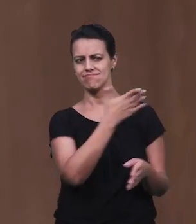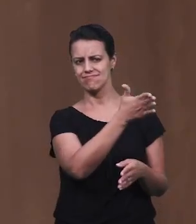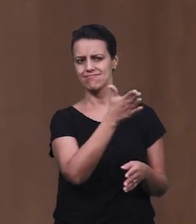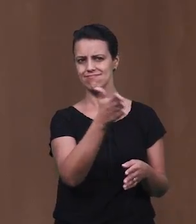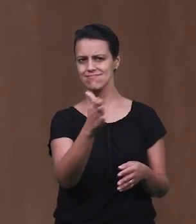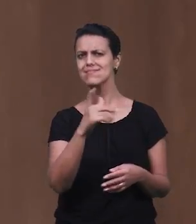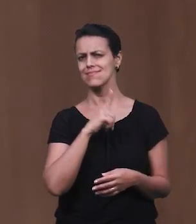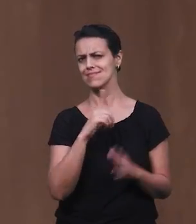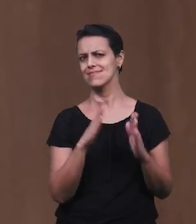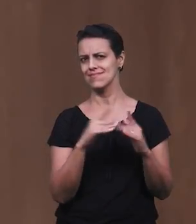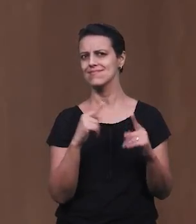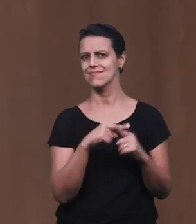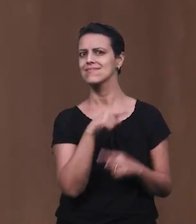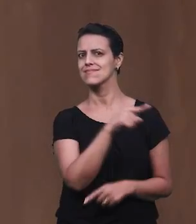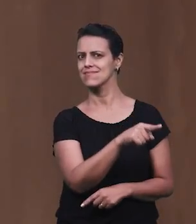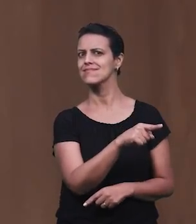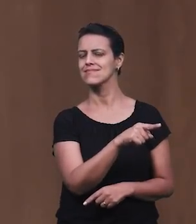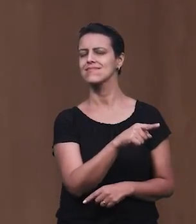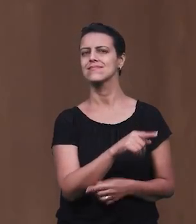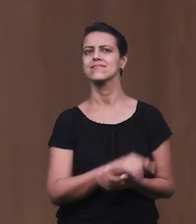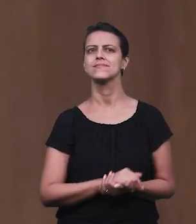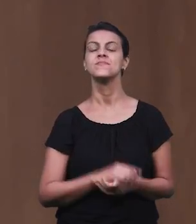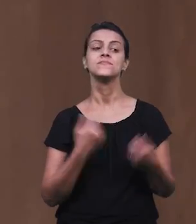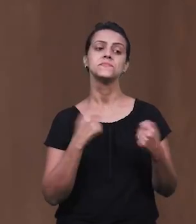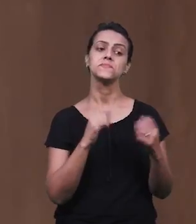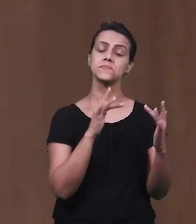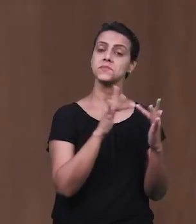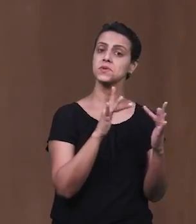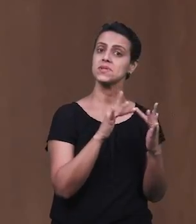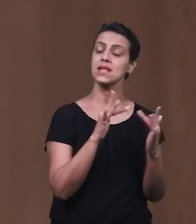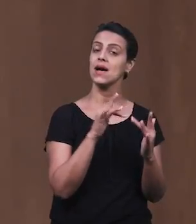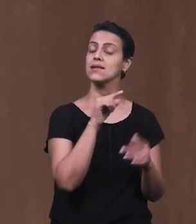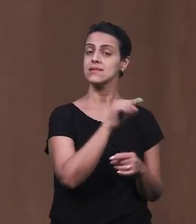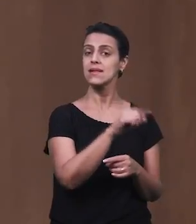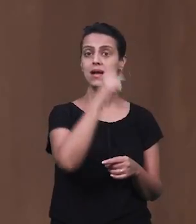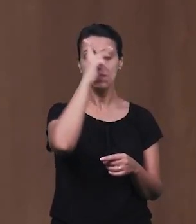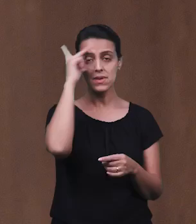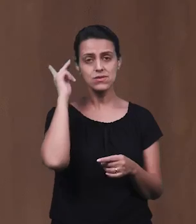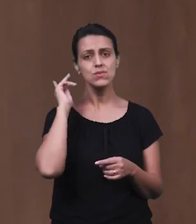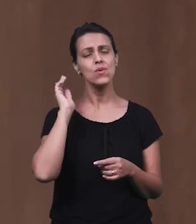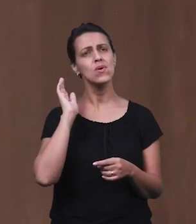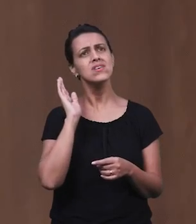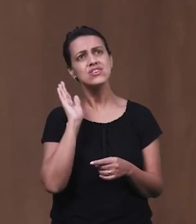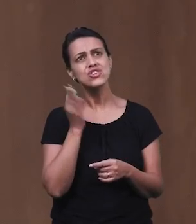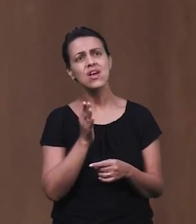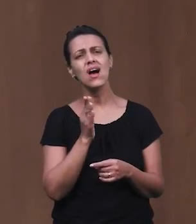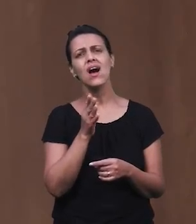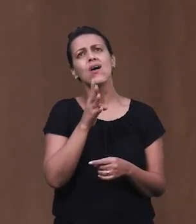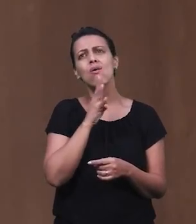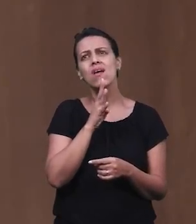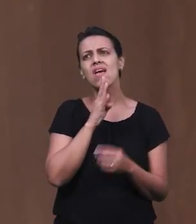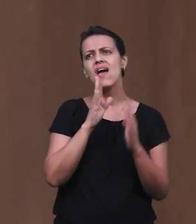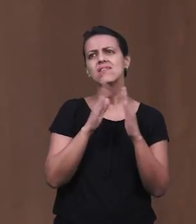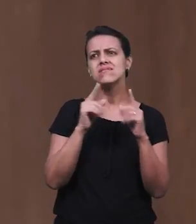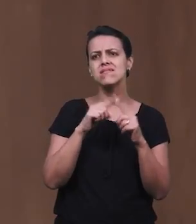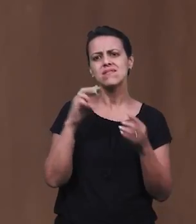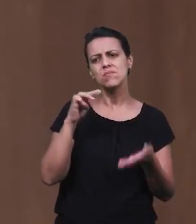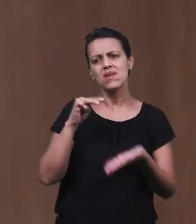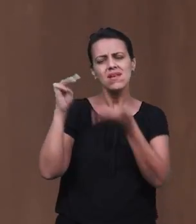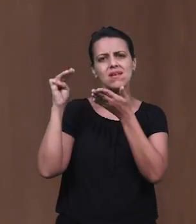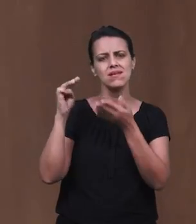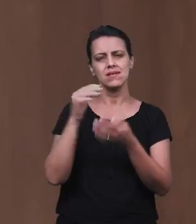temos igrejas ali, né? Claro. E para fazer contatos ali com pessoas que já conheciam, tinham ouvido falar a respeito da igreja e